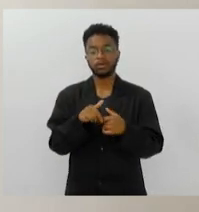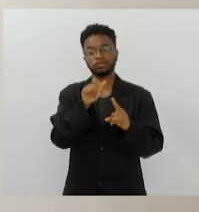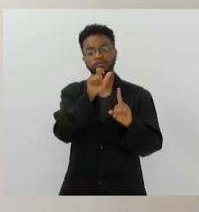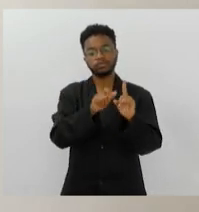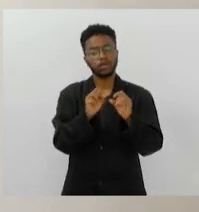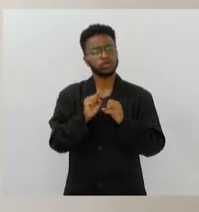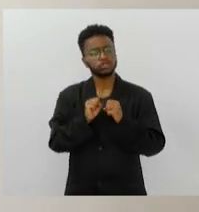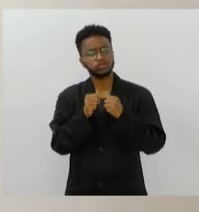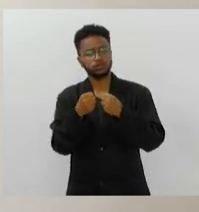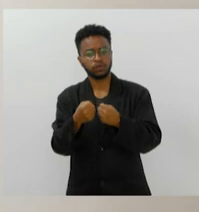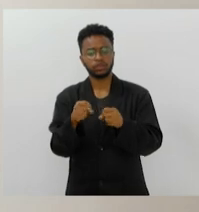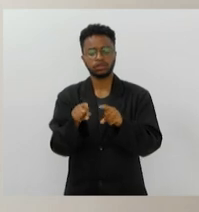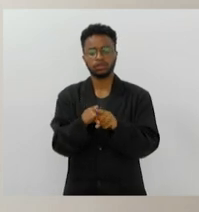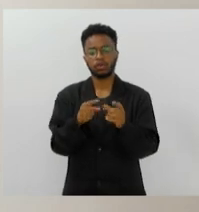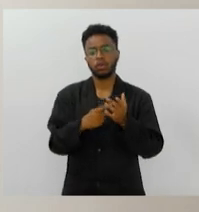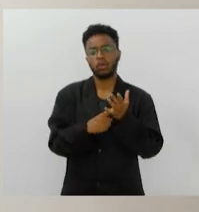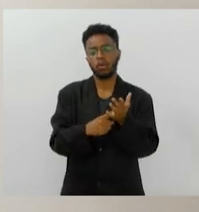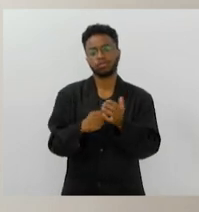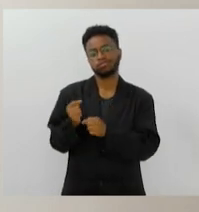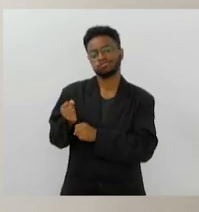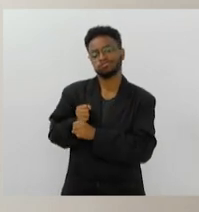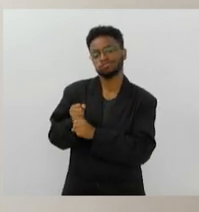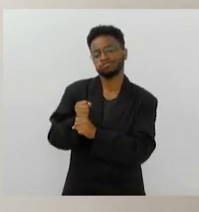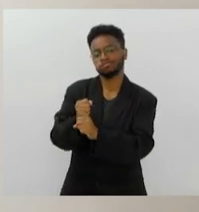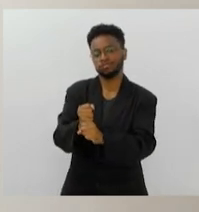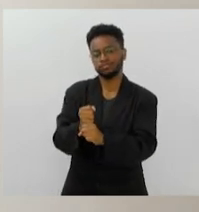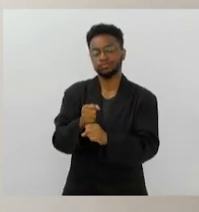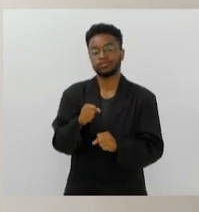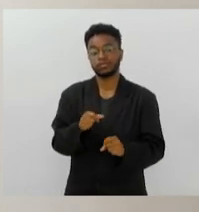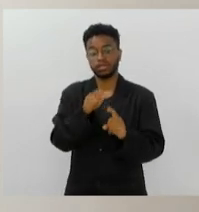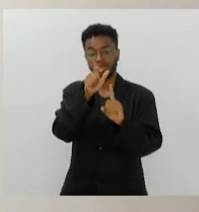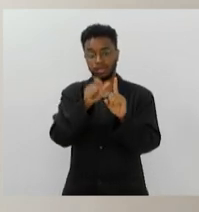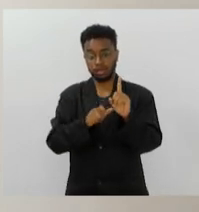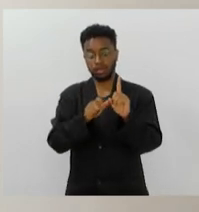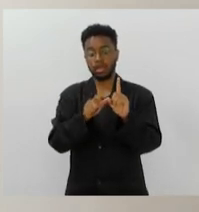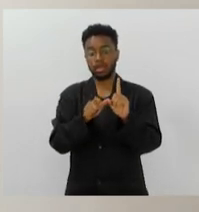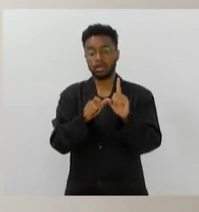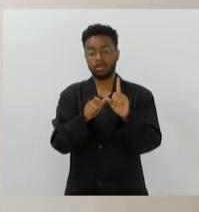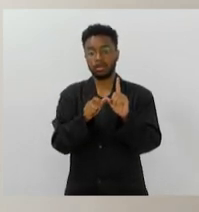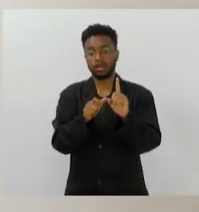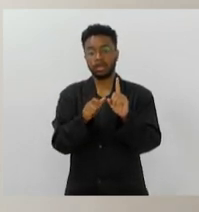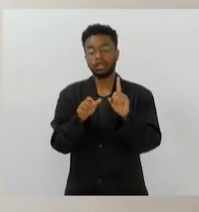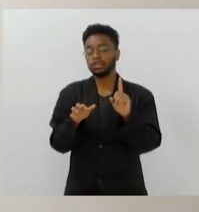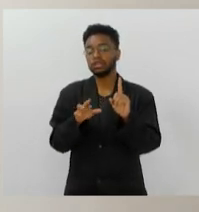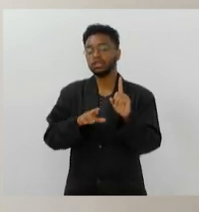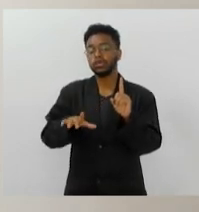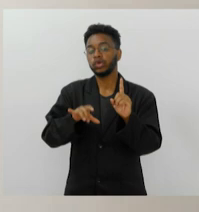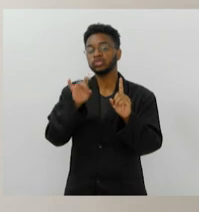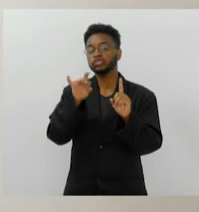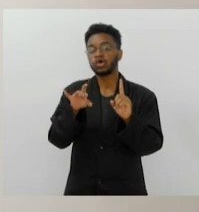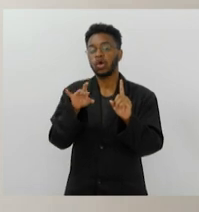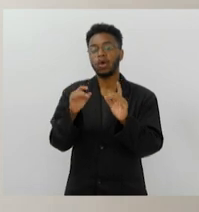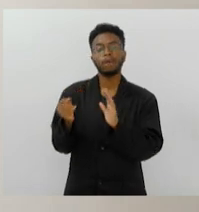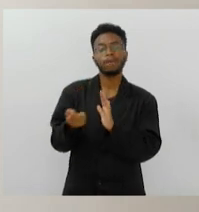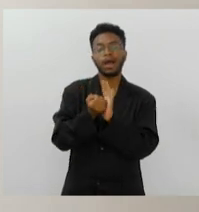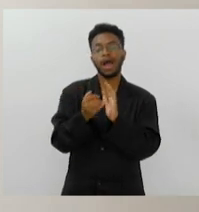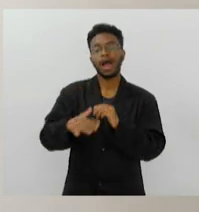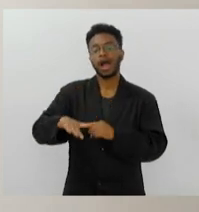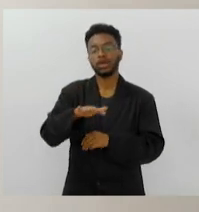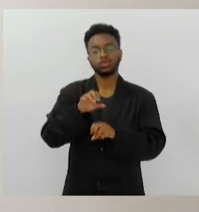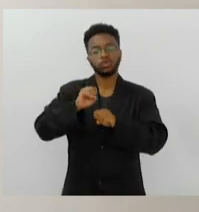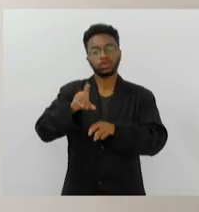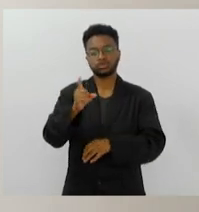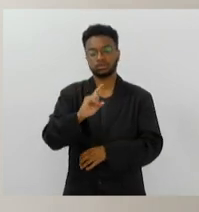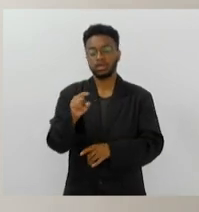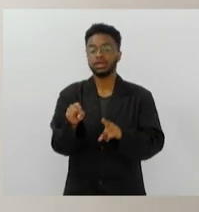e comprometimento ao longo de todos esses anos, o senhor Orlandino se tornou, não apenas um ícone na área da educação,